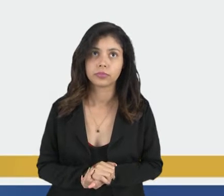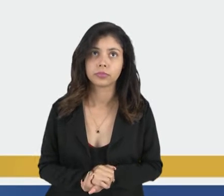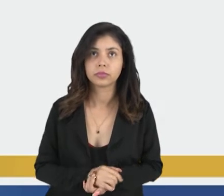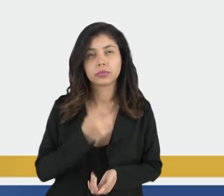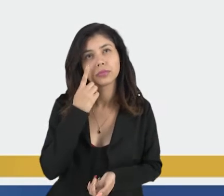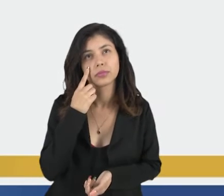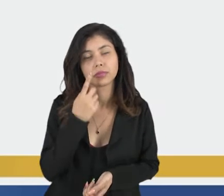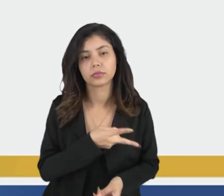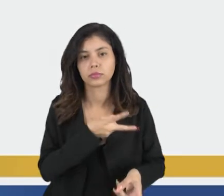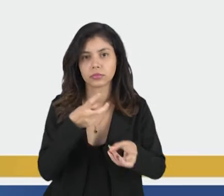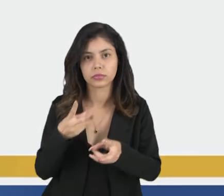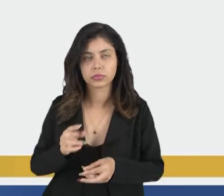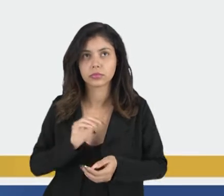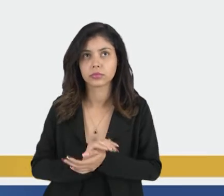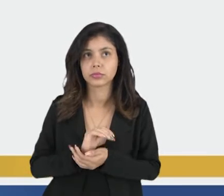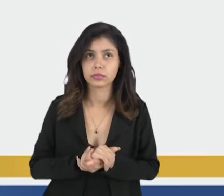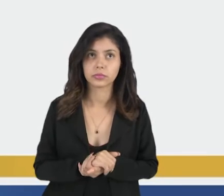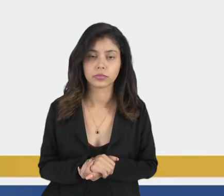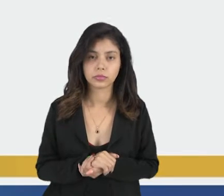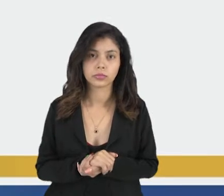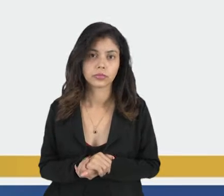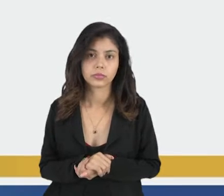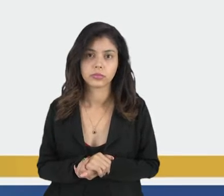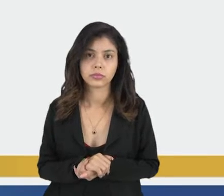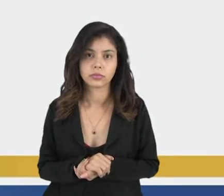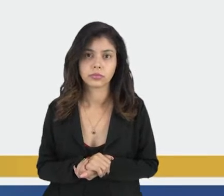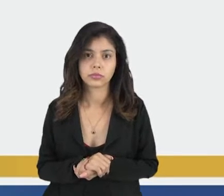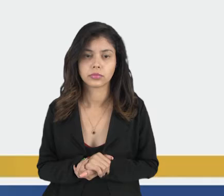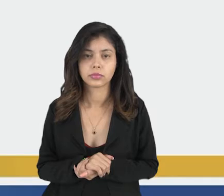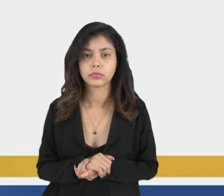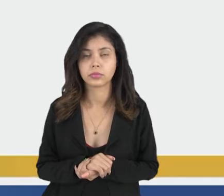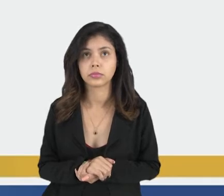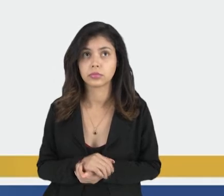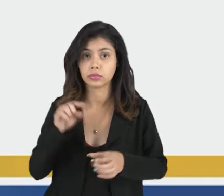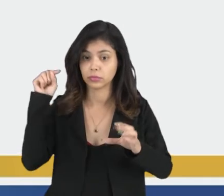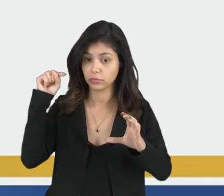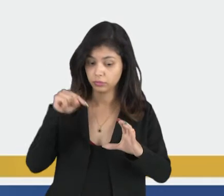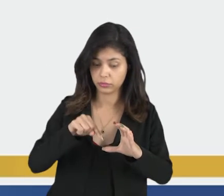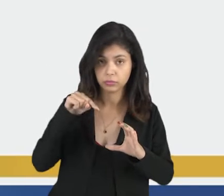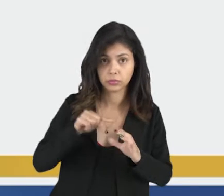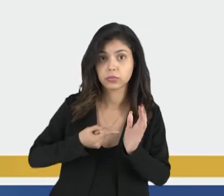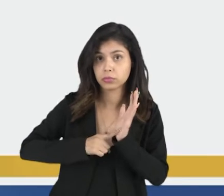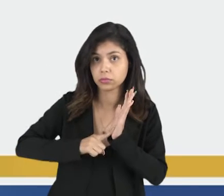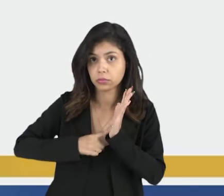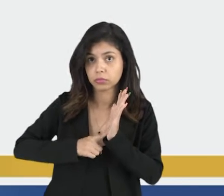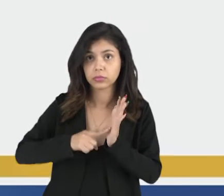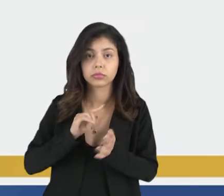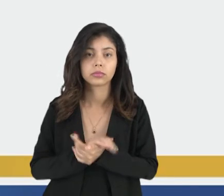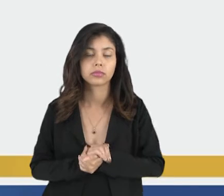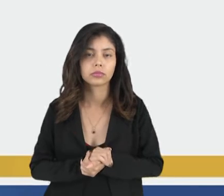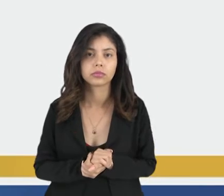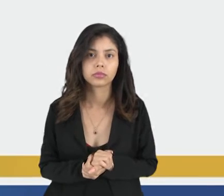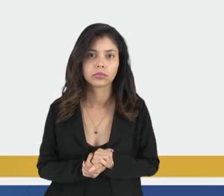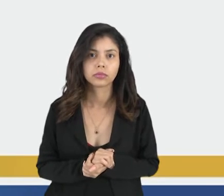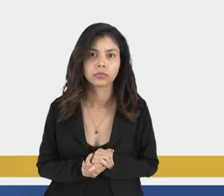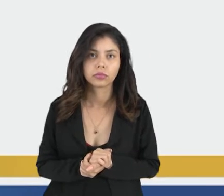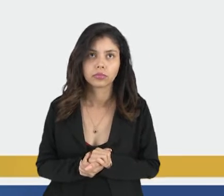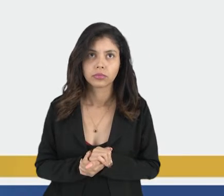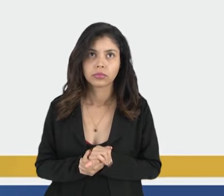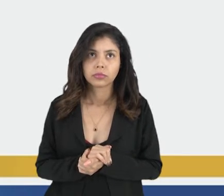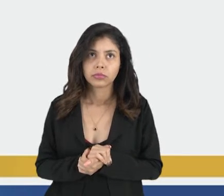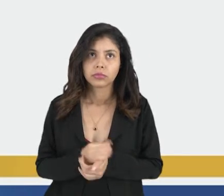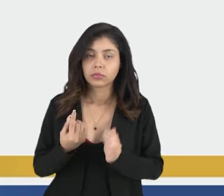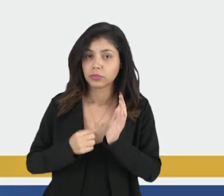vocês observam ali que no eixo central, tá? O pontinho, ele é